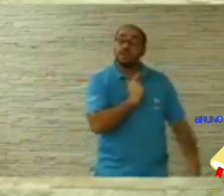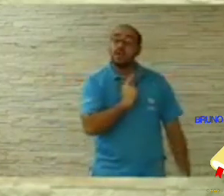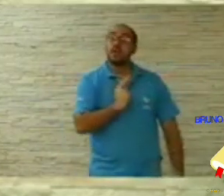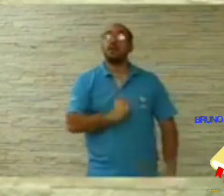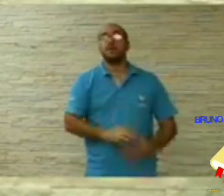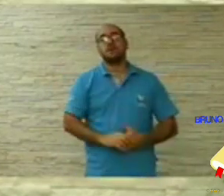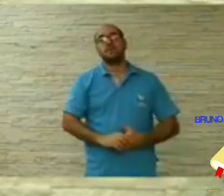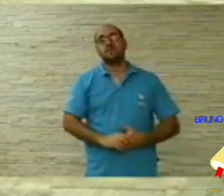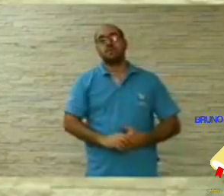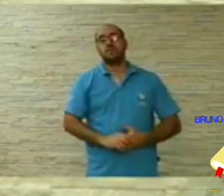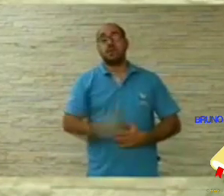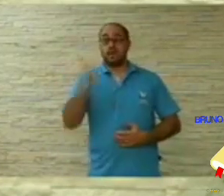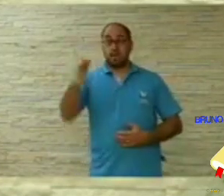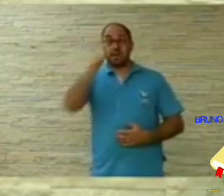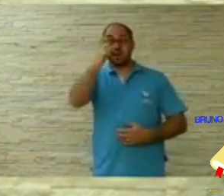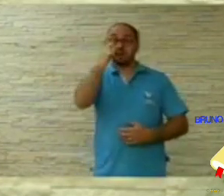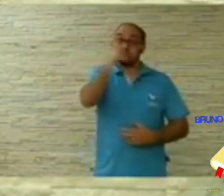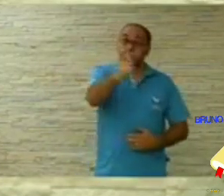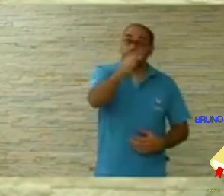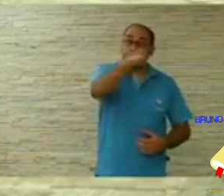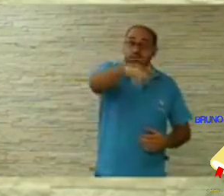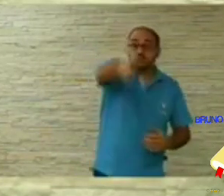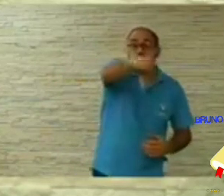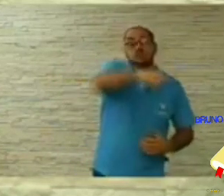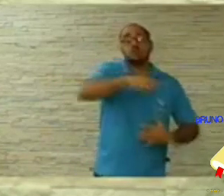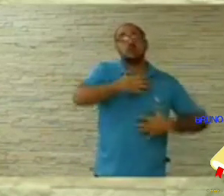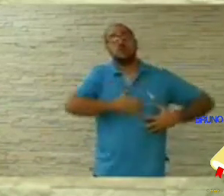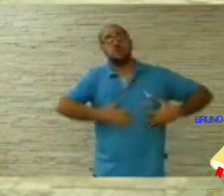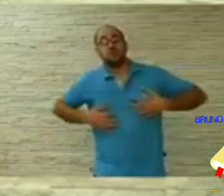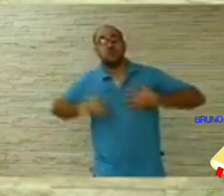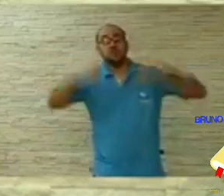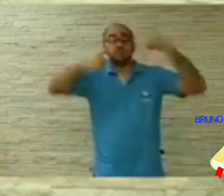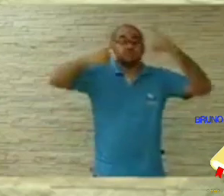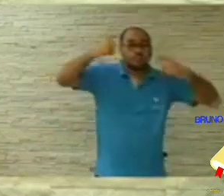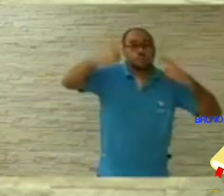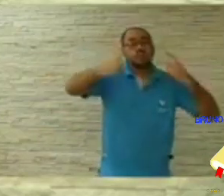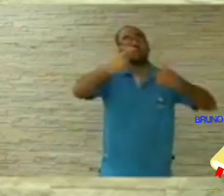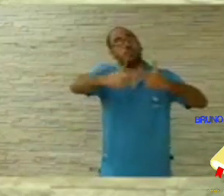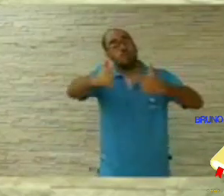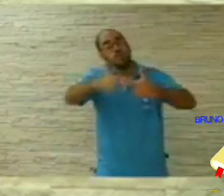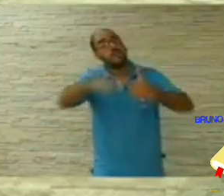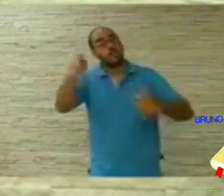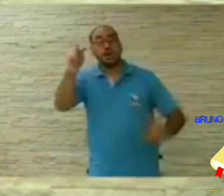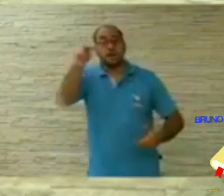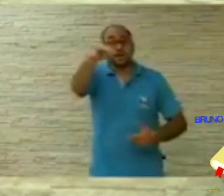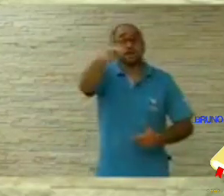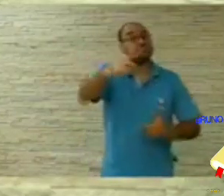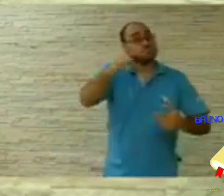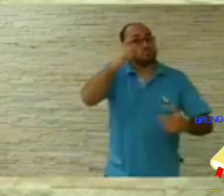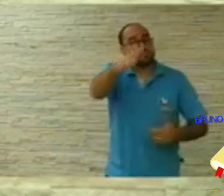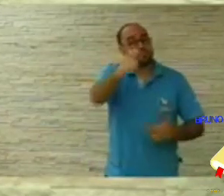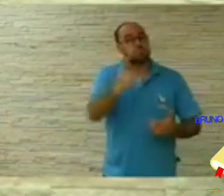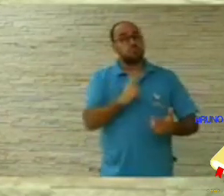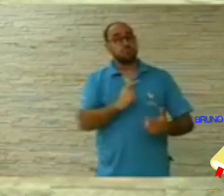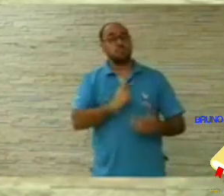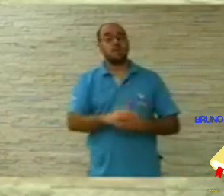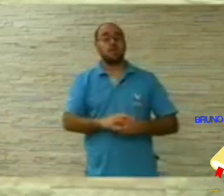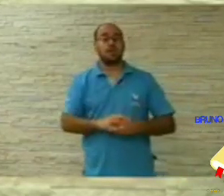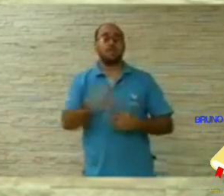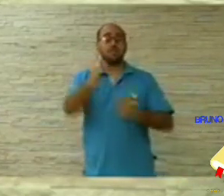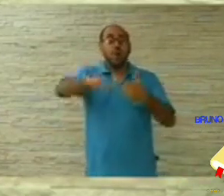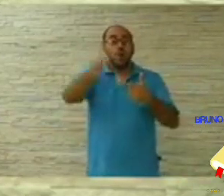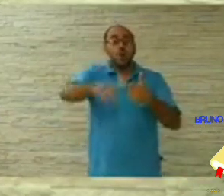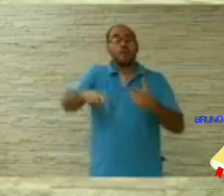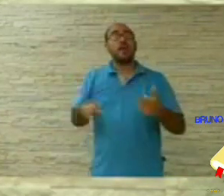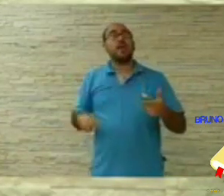se interessa com a nossa luta, com os nossos as nossas tristezas, os nossos